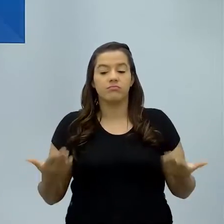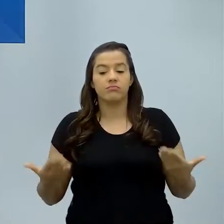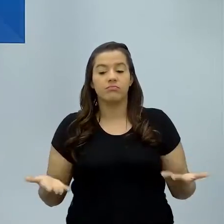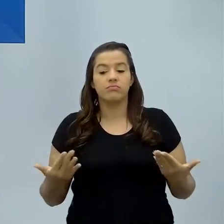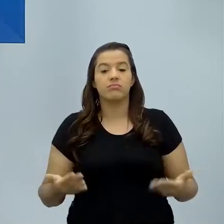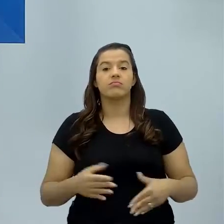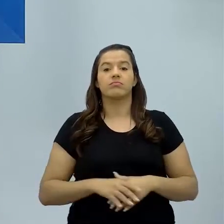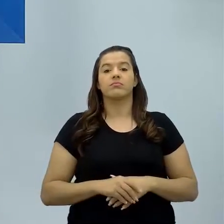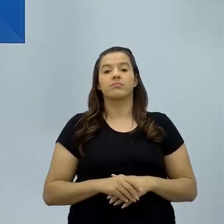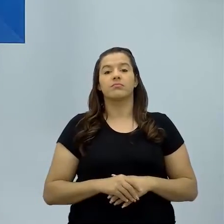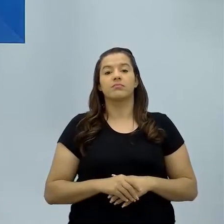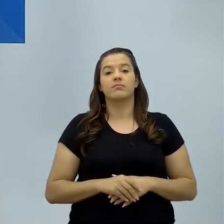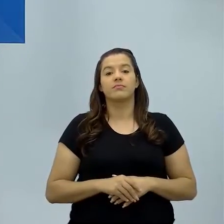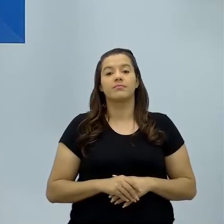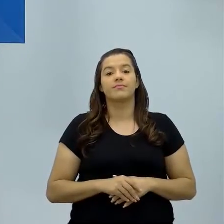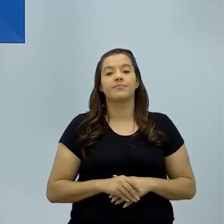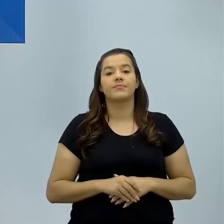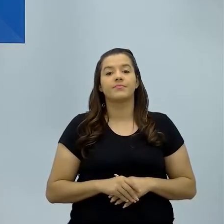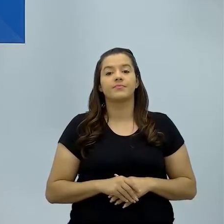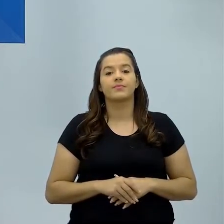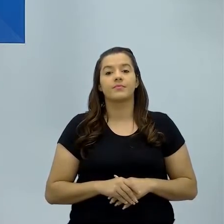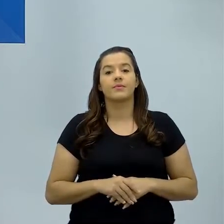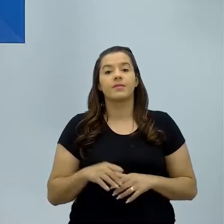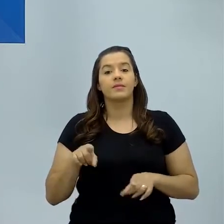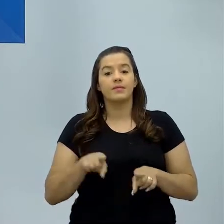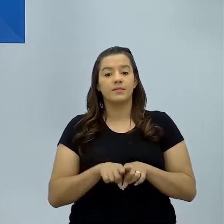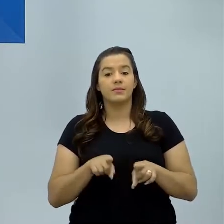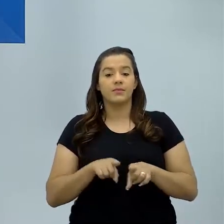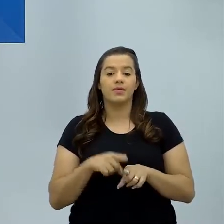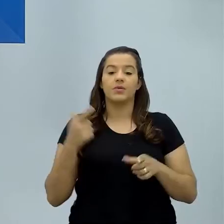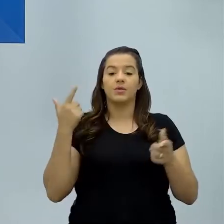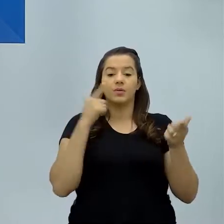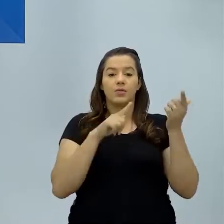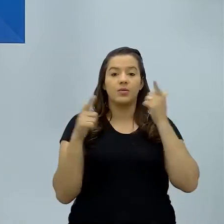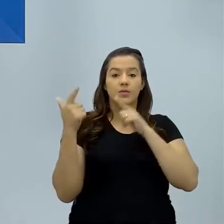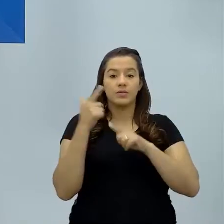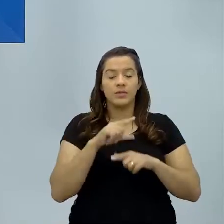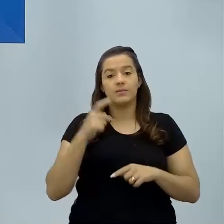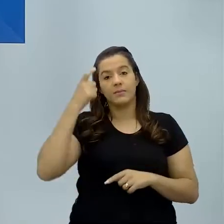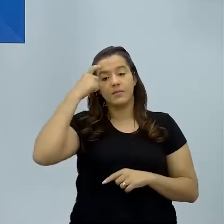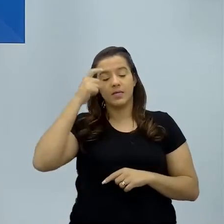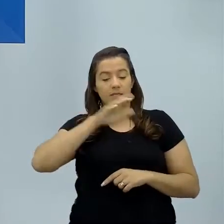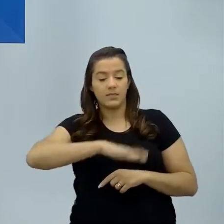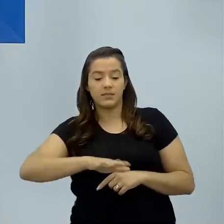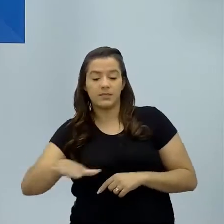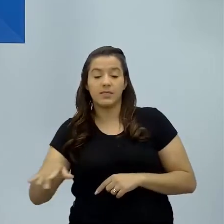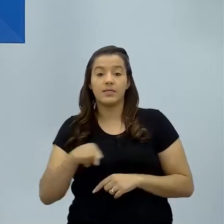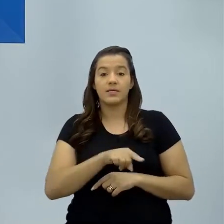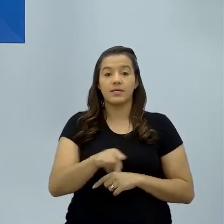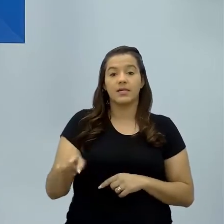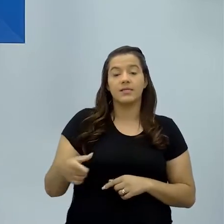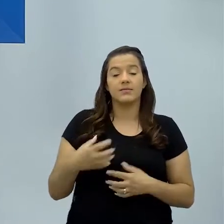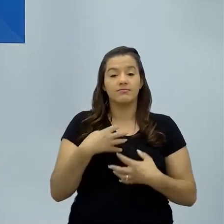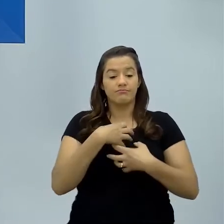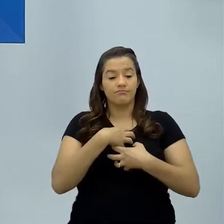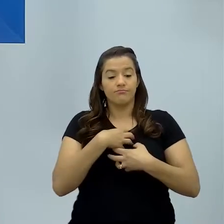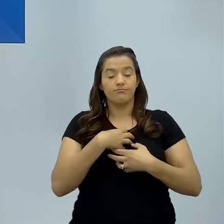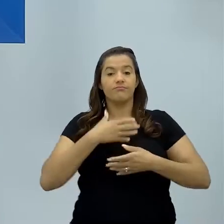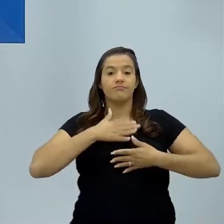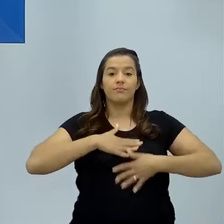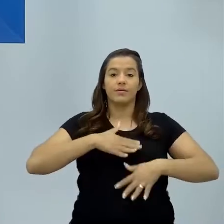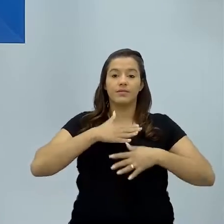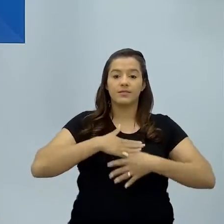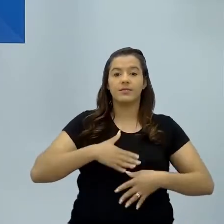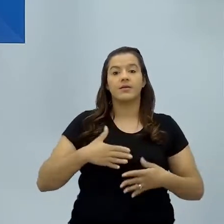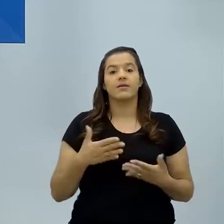profissional do paciente, consegue fazer, quando a gente pensa em crianças, fazer com que as crianças consigam se sentir mais